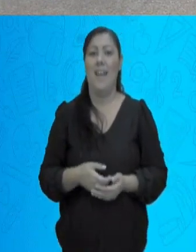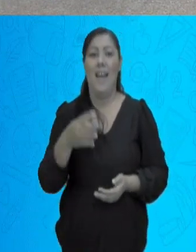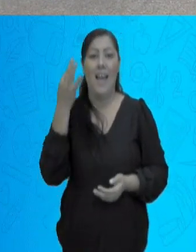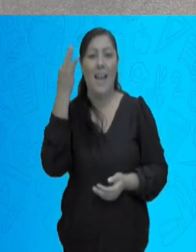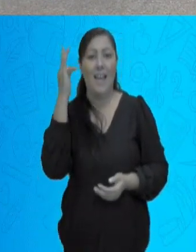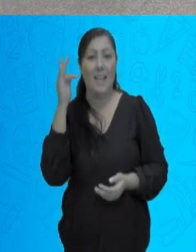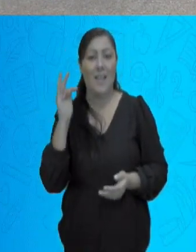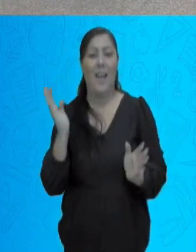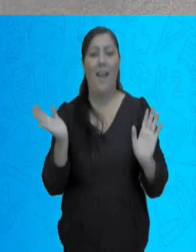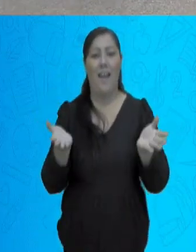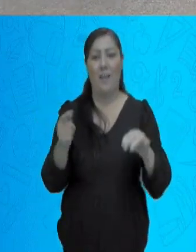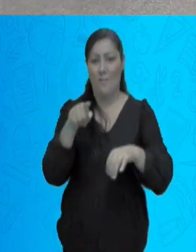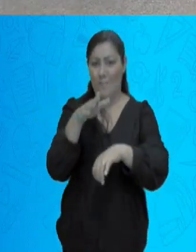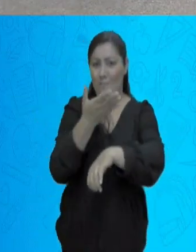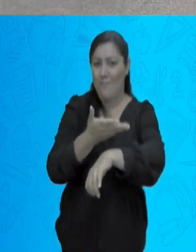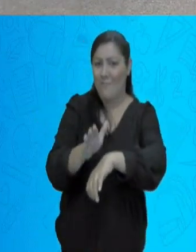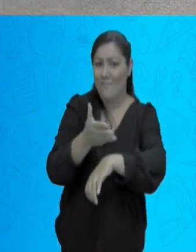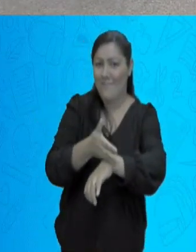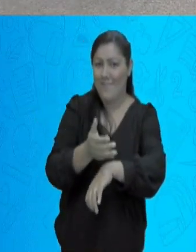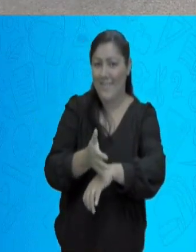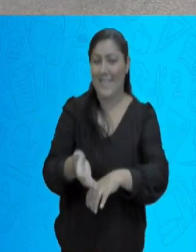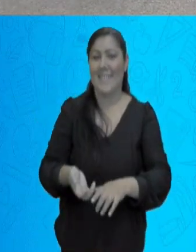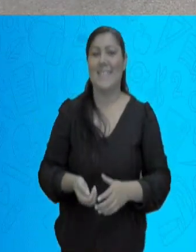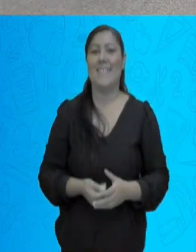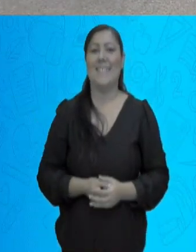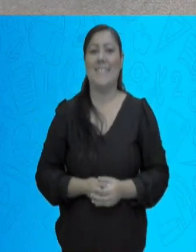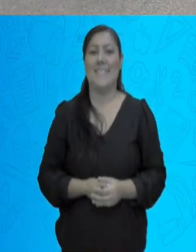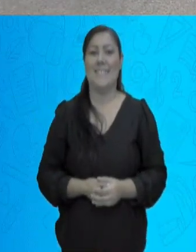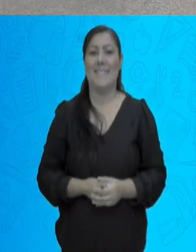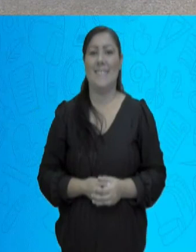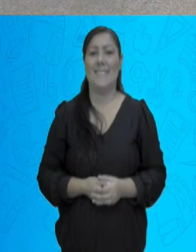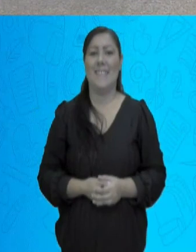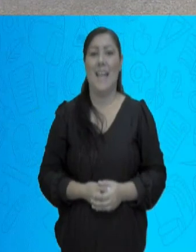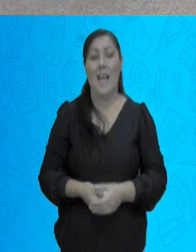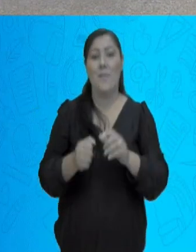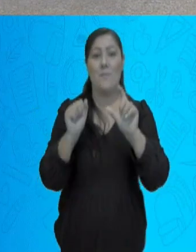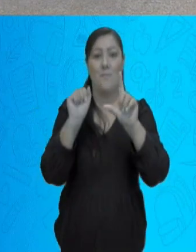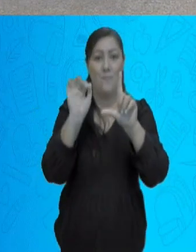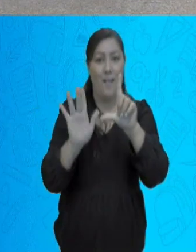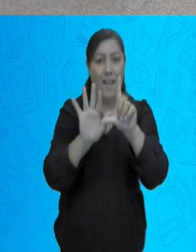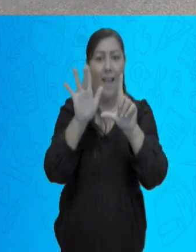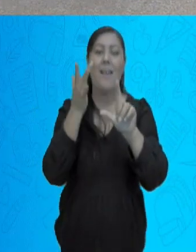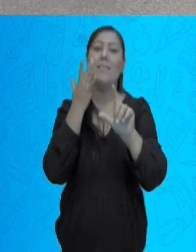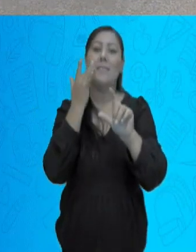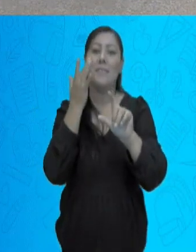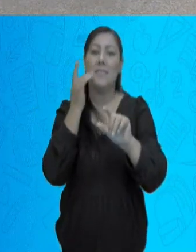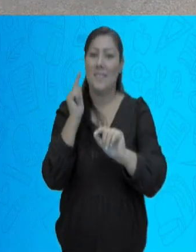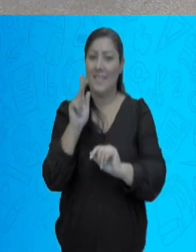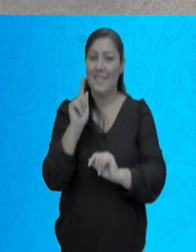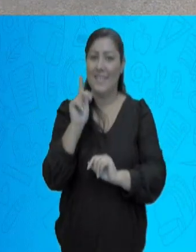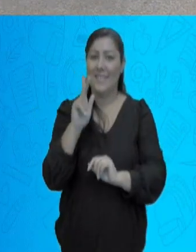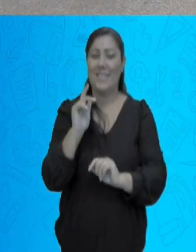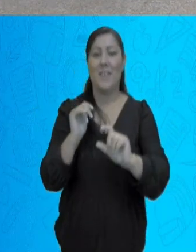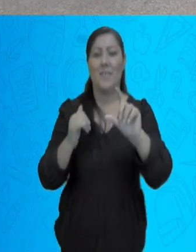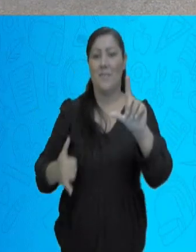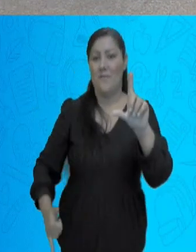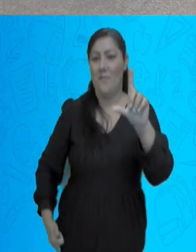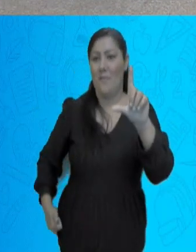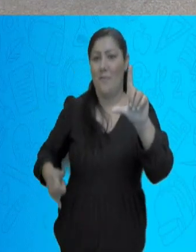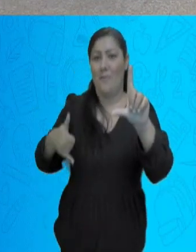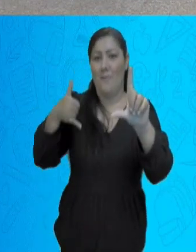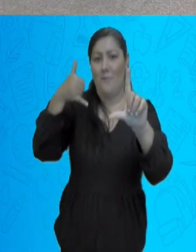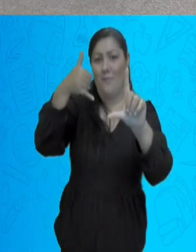agora vocês vão exercitar essa prática aí. E para acessar a nossa plataforma SMED-GV, basta apontar a câmera do